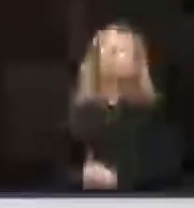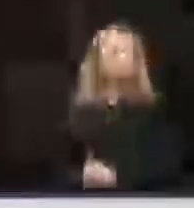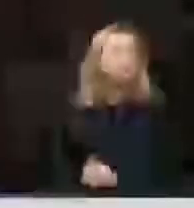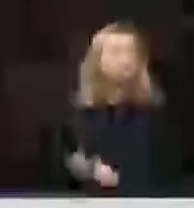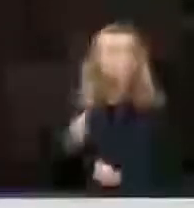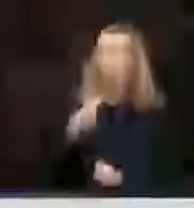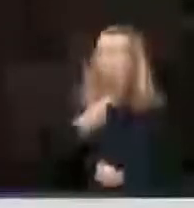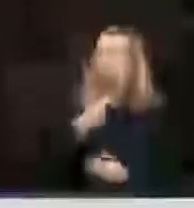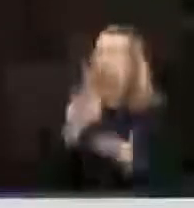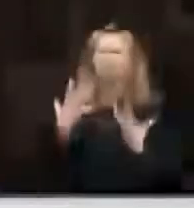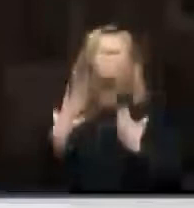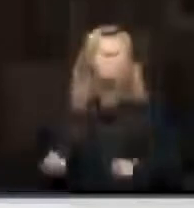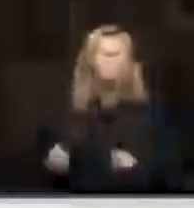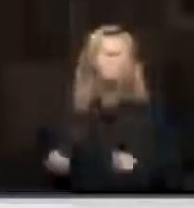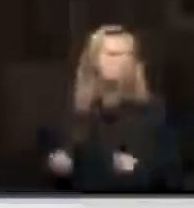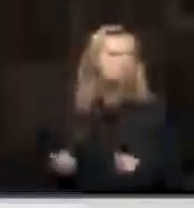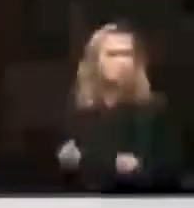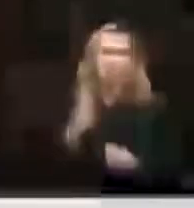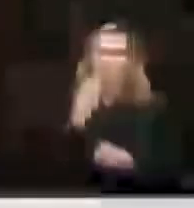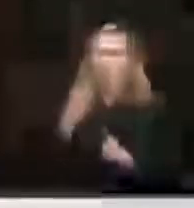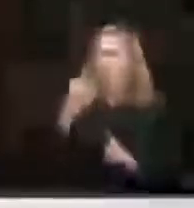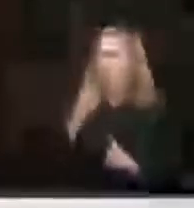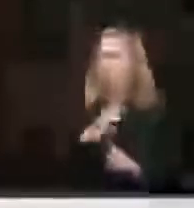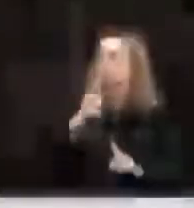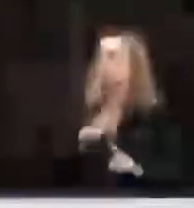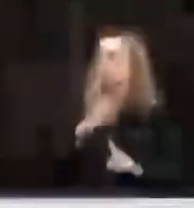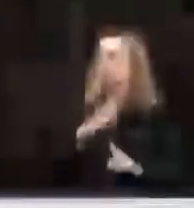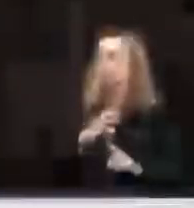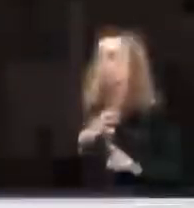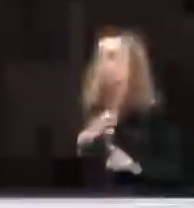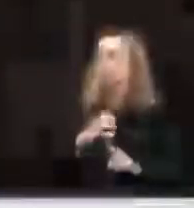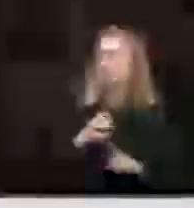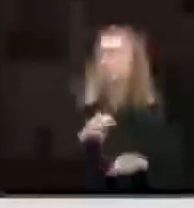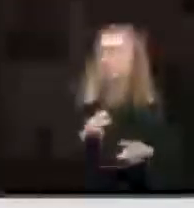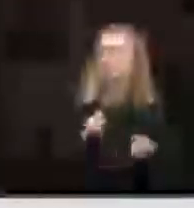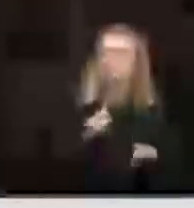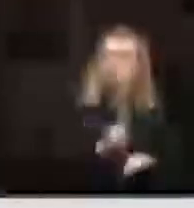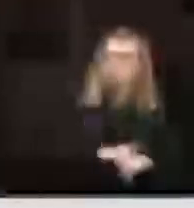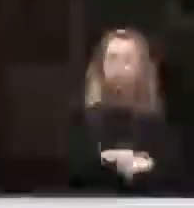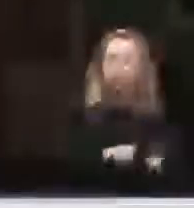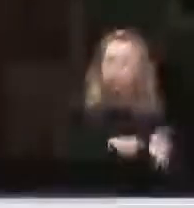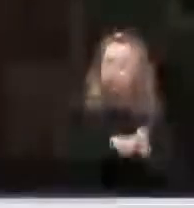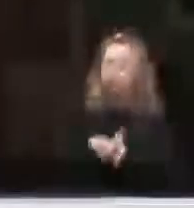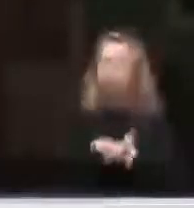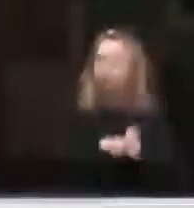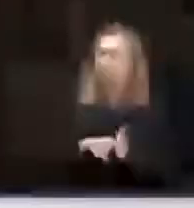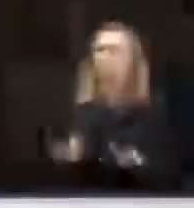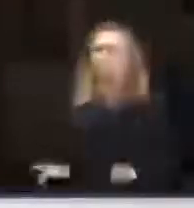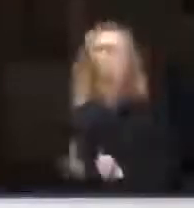podemos aceitar nenhum tipo de manipulação na investigação.